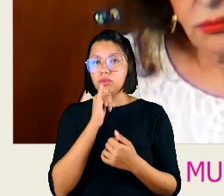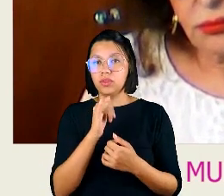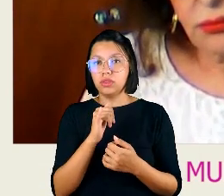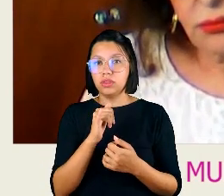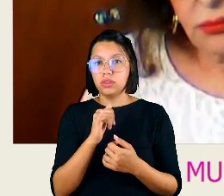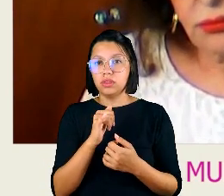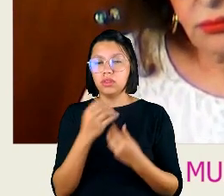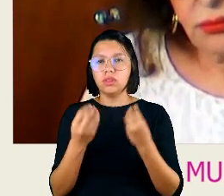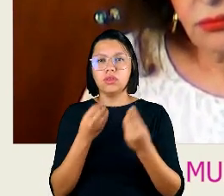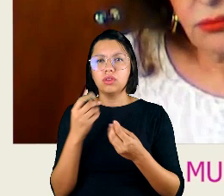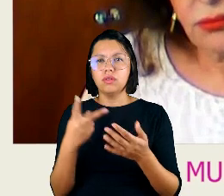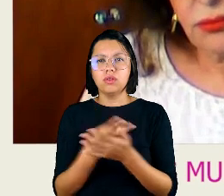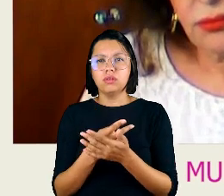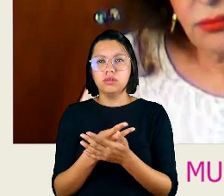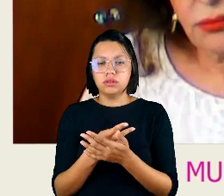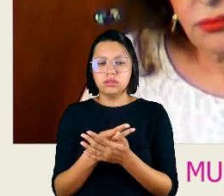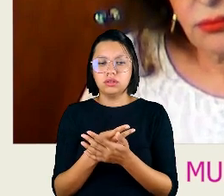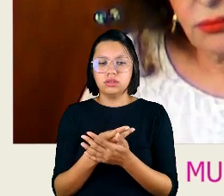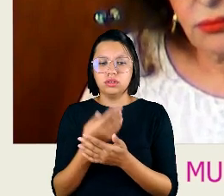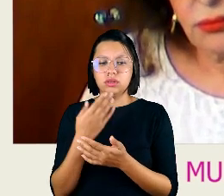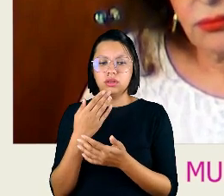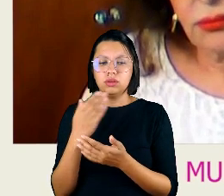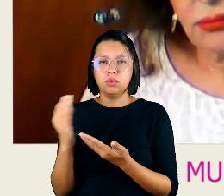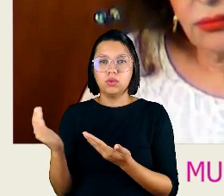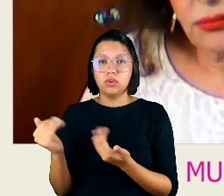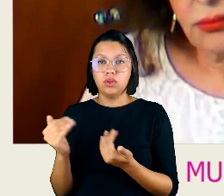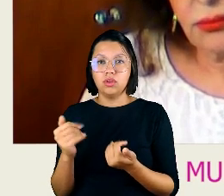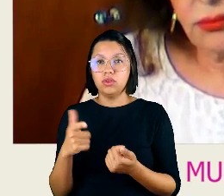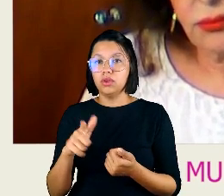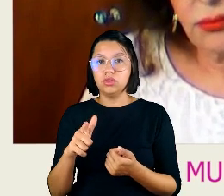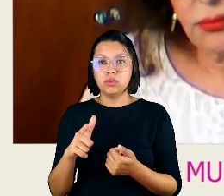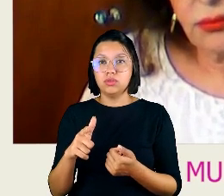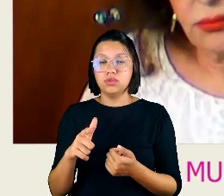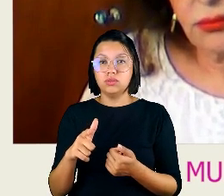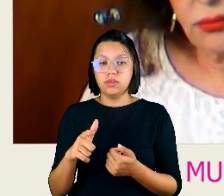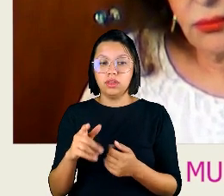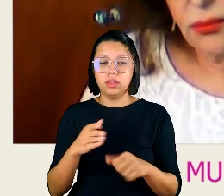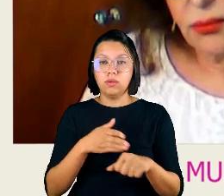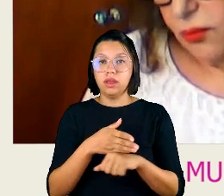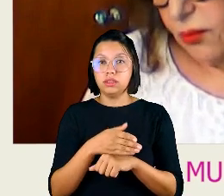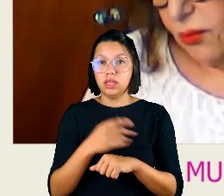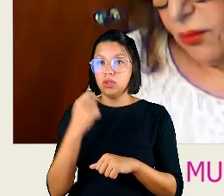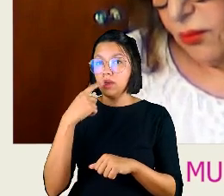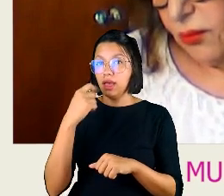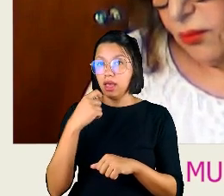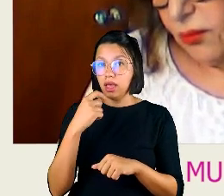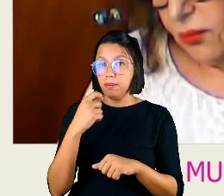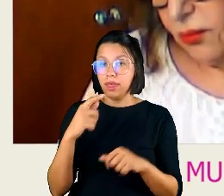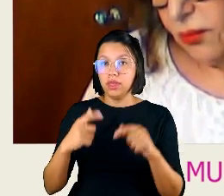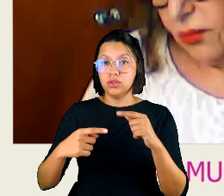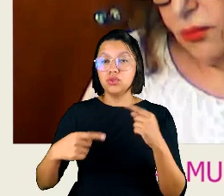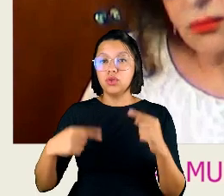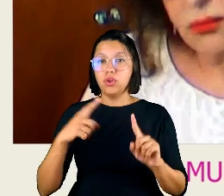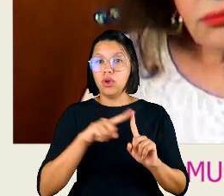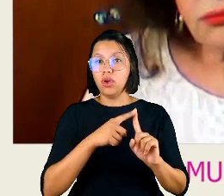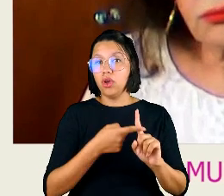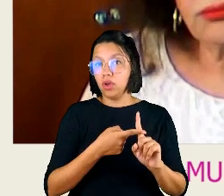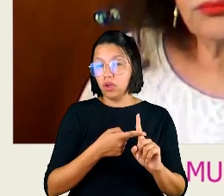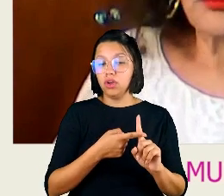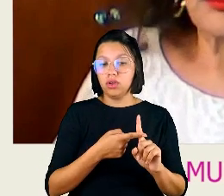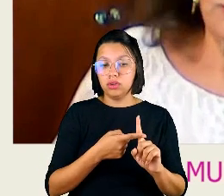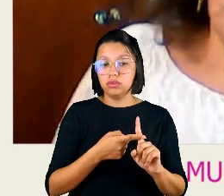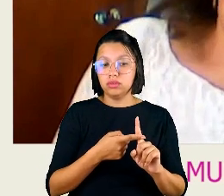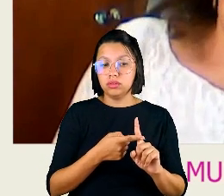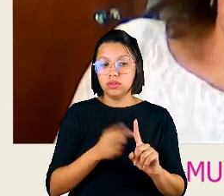meninas que não tiveram acesso à pílula e métodos contraceptivos? O que acontece quando uma mulher, uma menina, e a gente viu um caso desse logo no início da